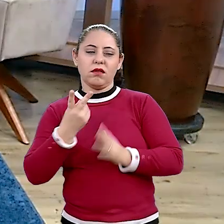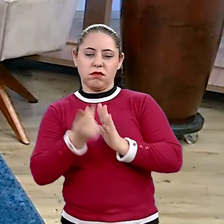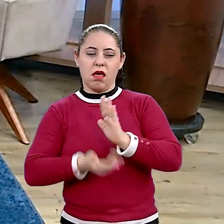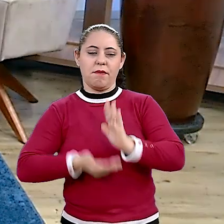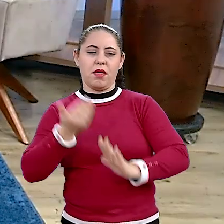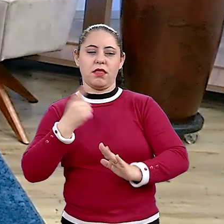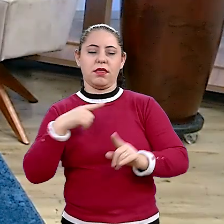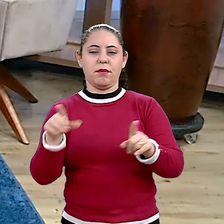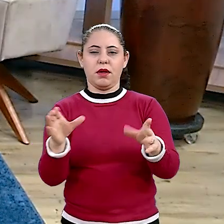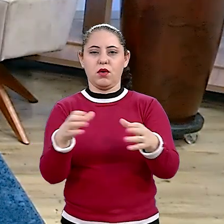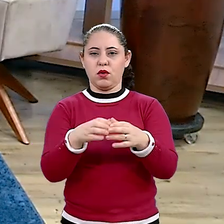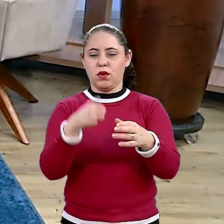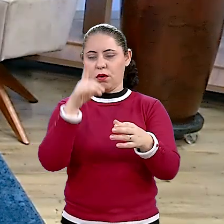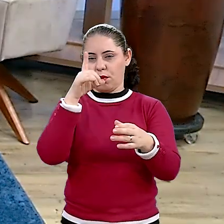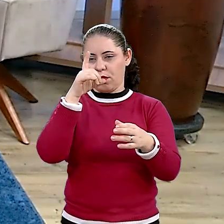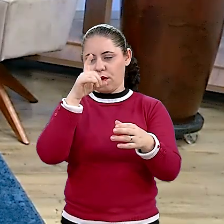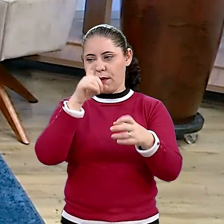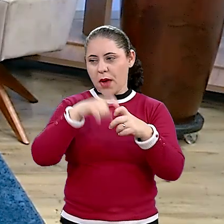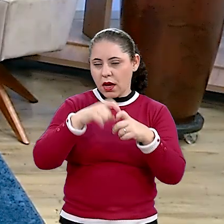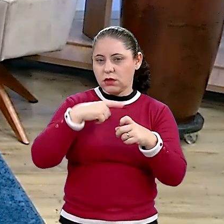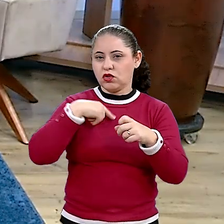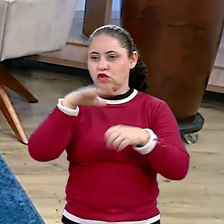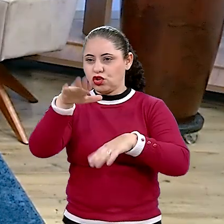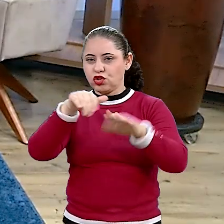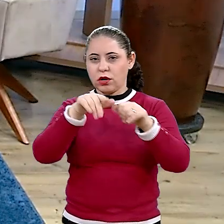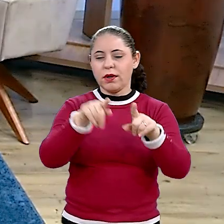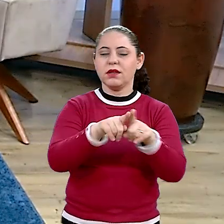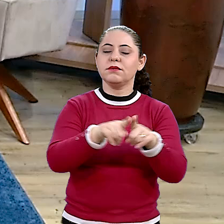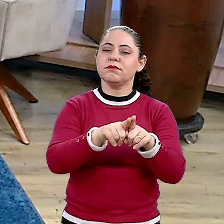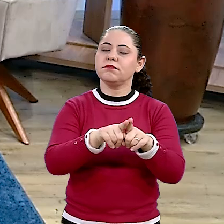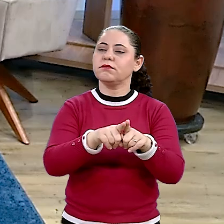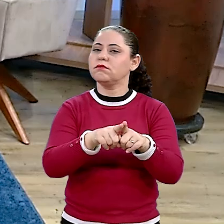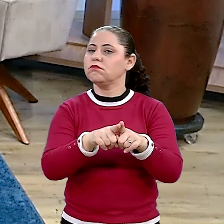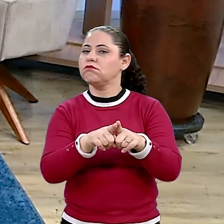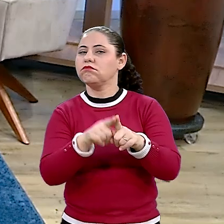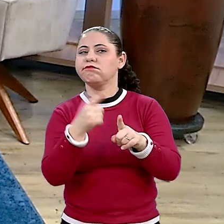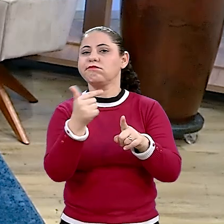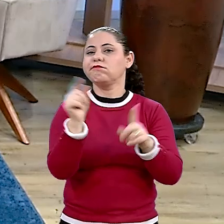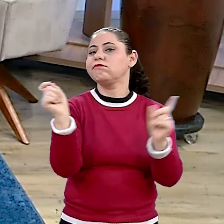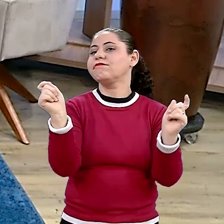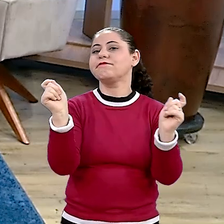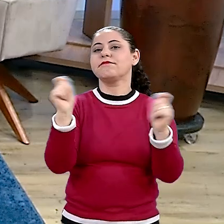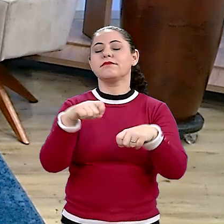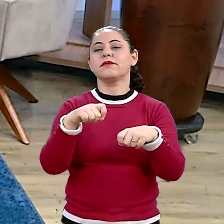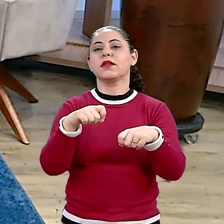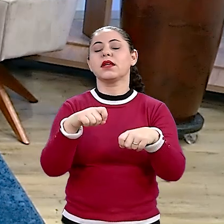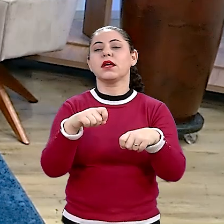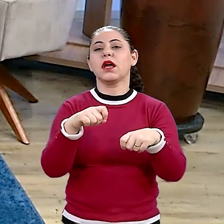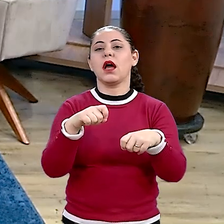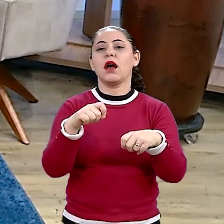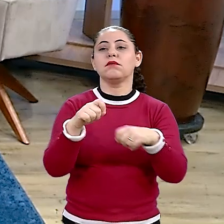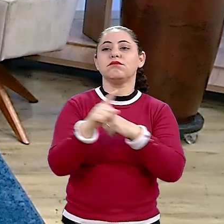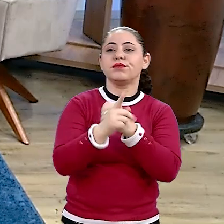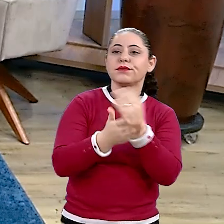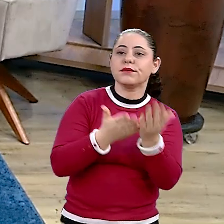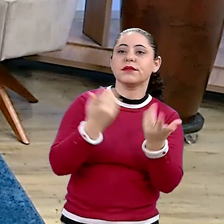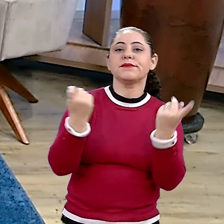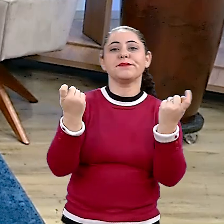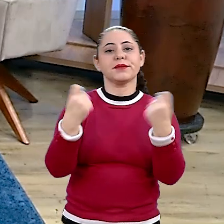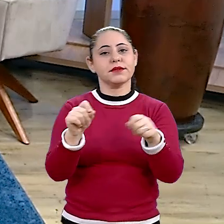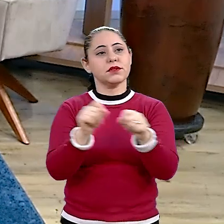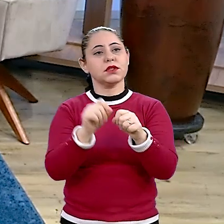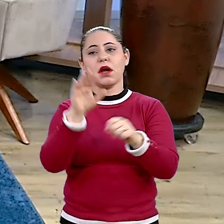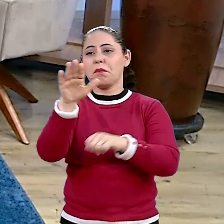questão do corpo médico que tem que ser convocado, não temos a capacidade de assistência, tem que